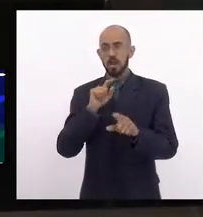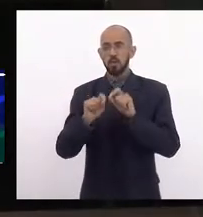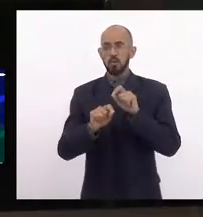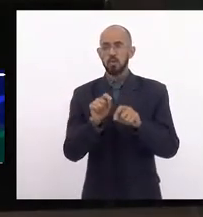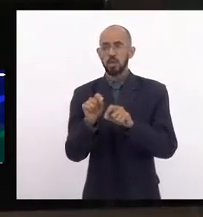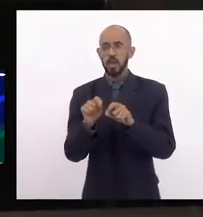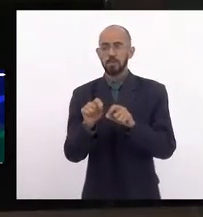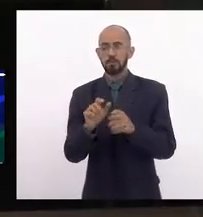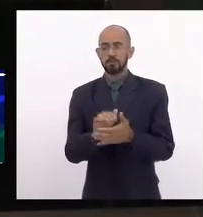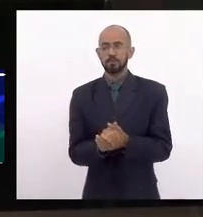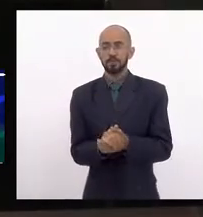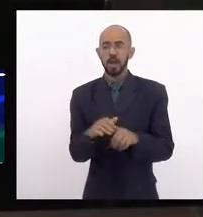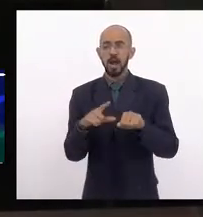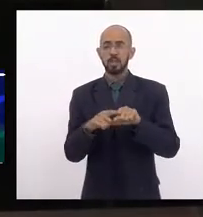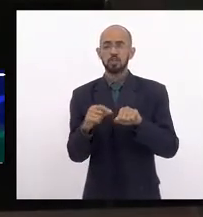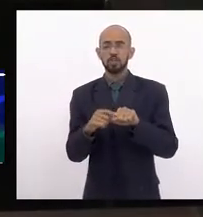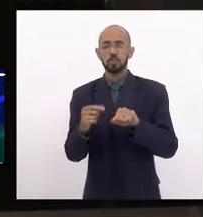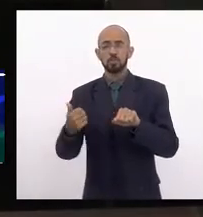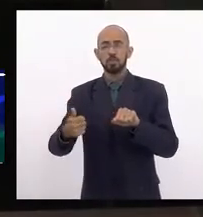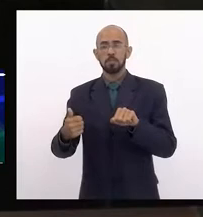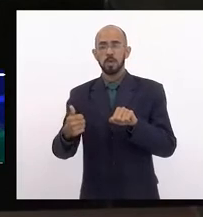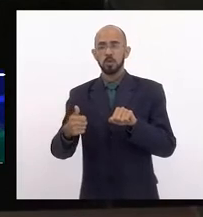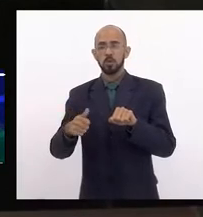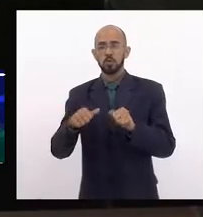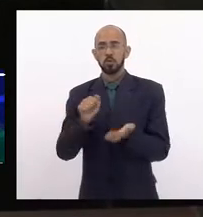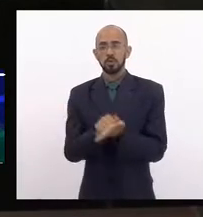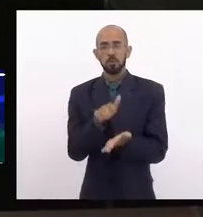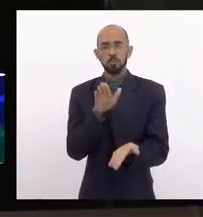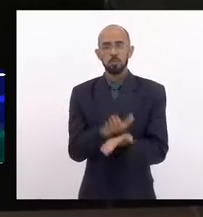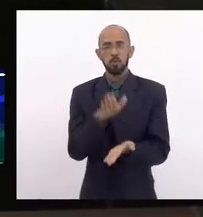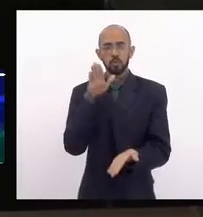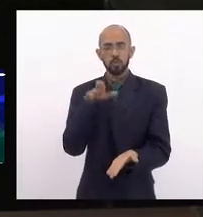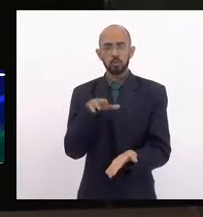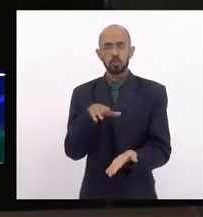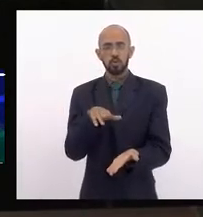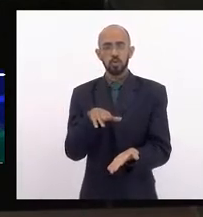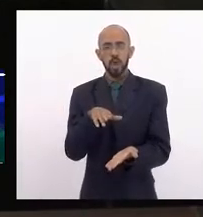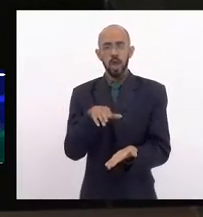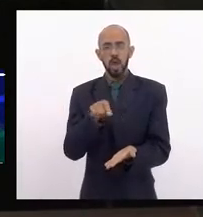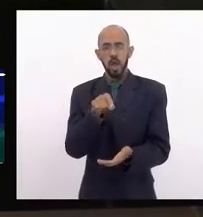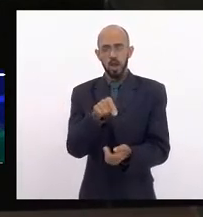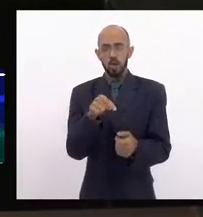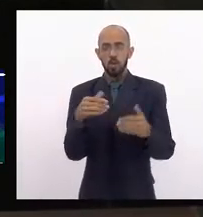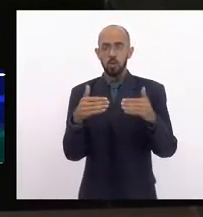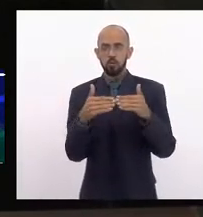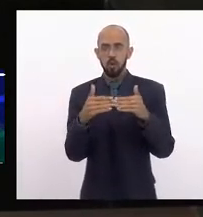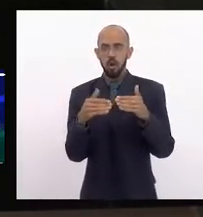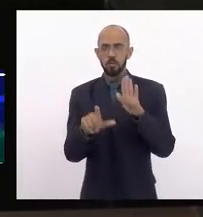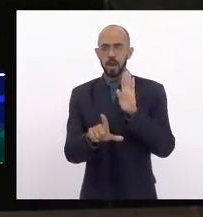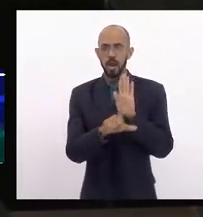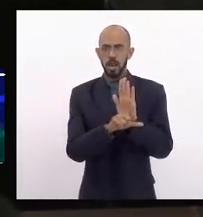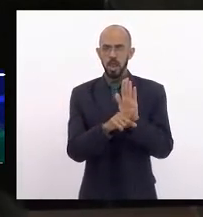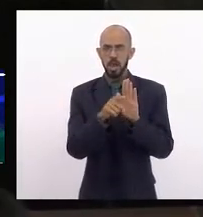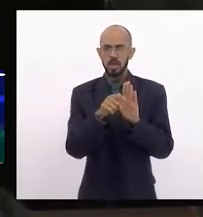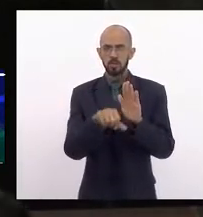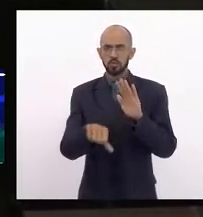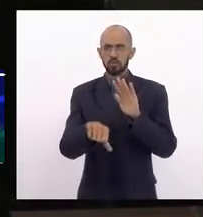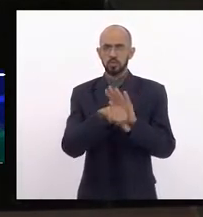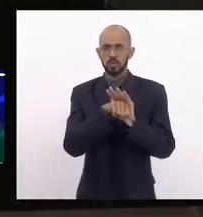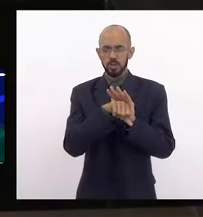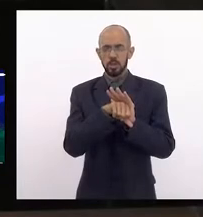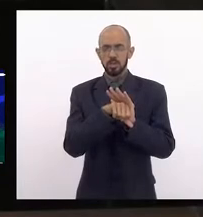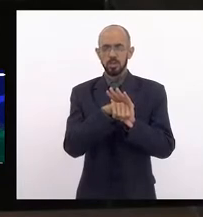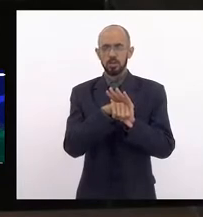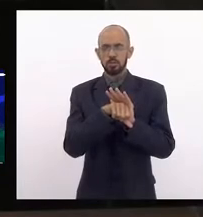favor artigo 1º serão punidos na forma desta lei os crimes resultantes